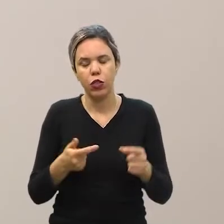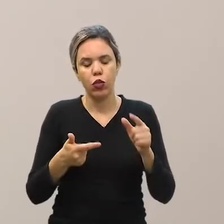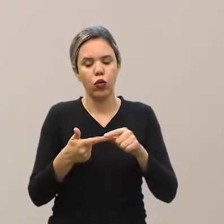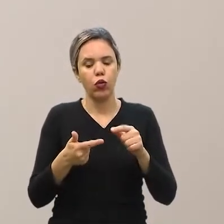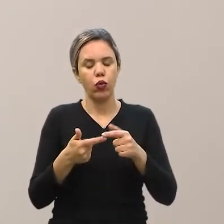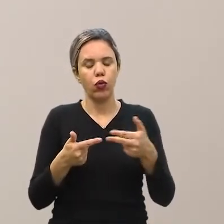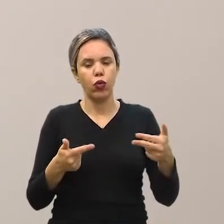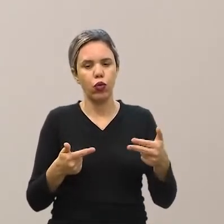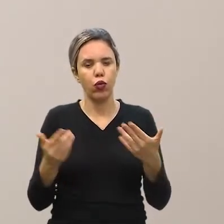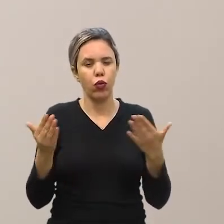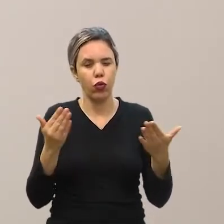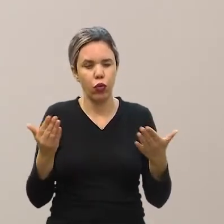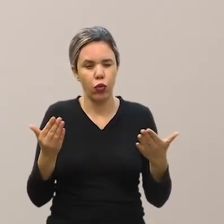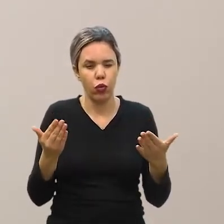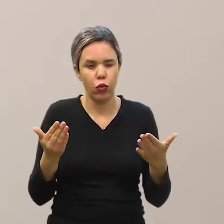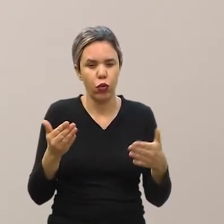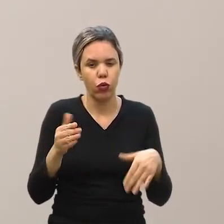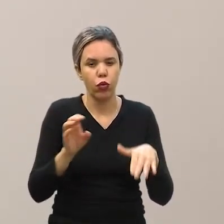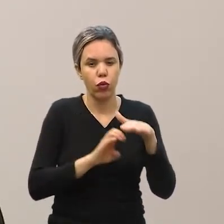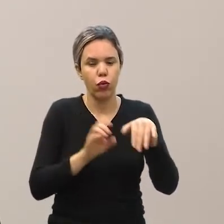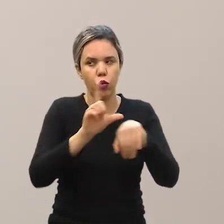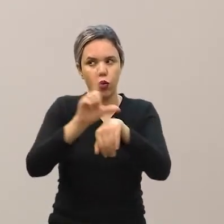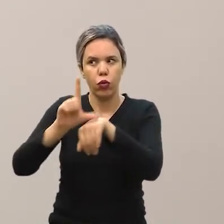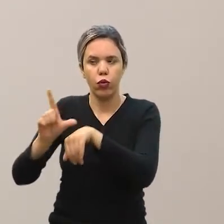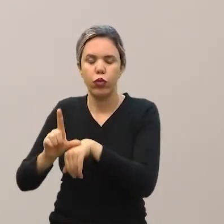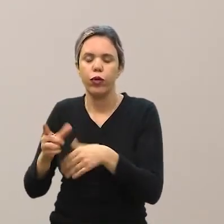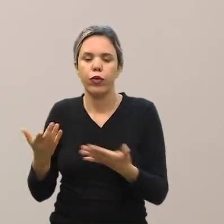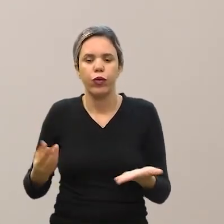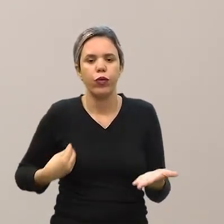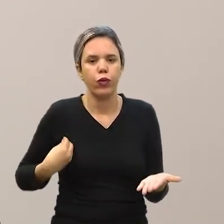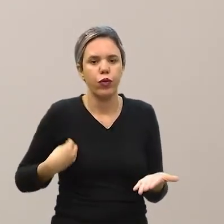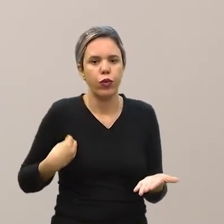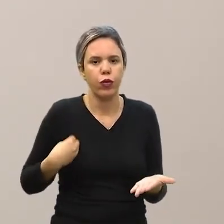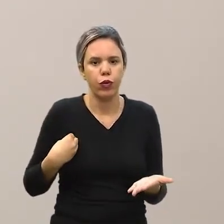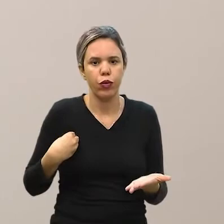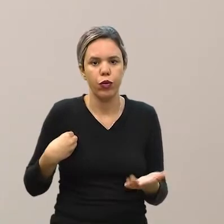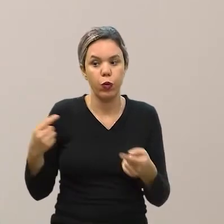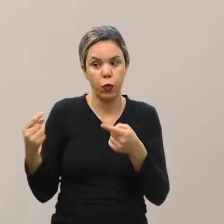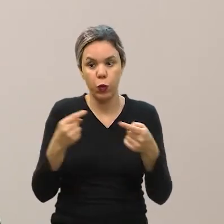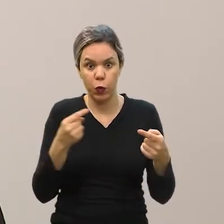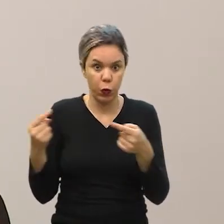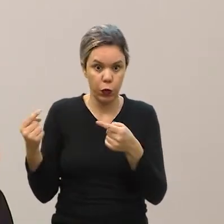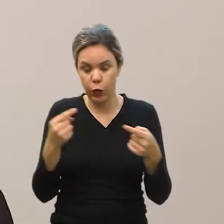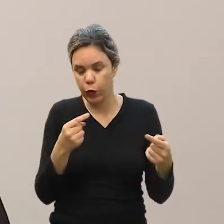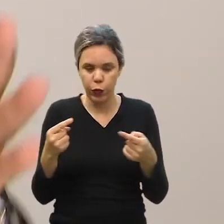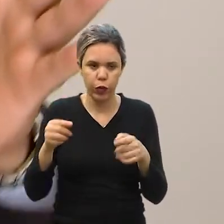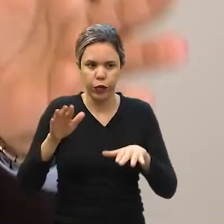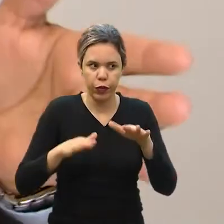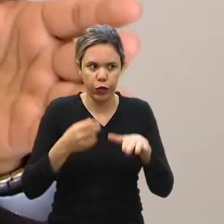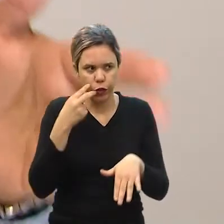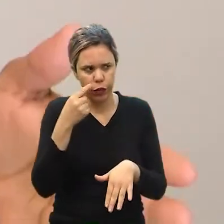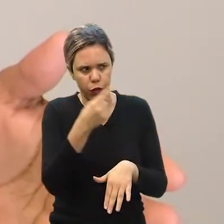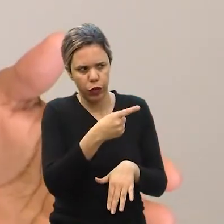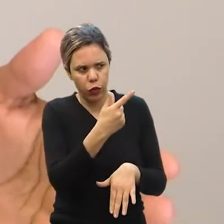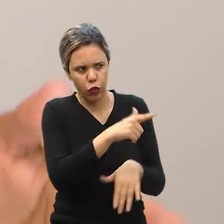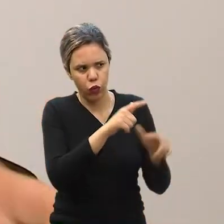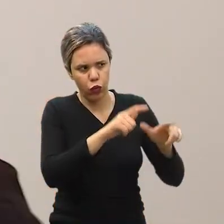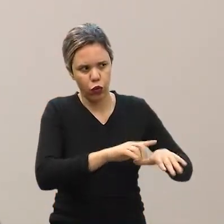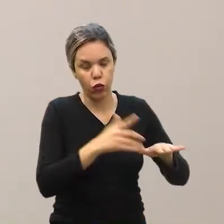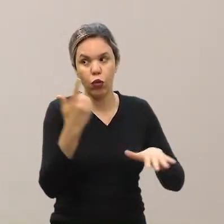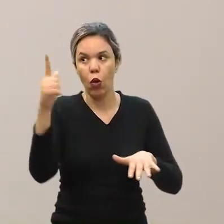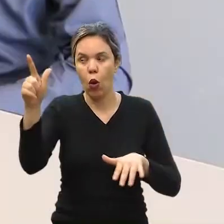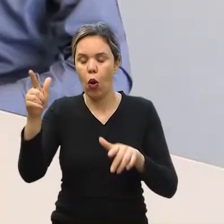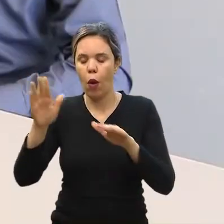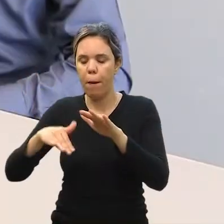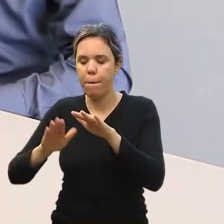coisa, comparar no mercado, porque hoje a gente vive num mercado de alta concorrência, então, às vezes você olha só para um lugar e